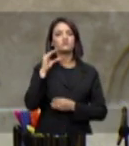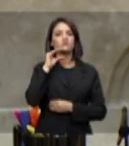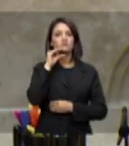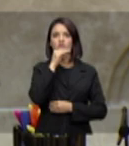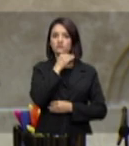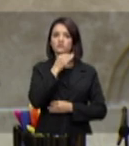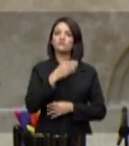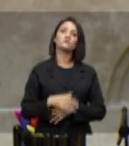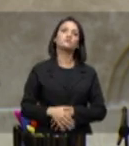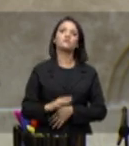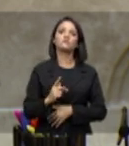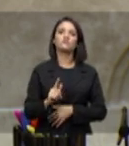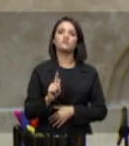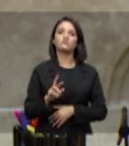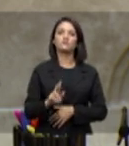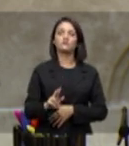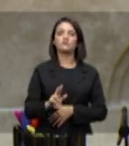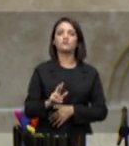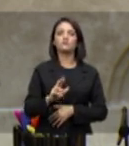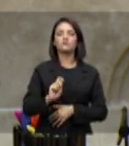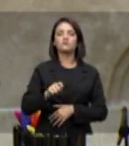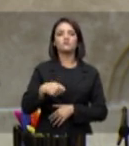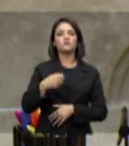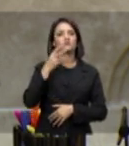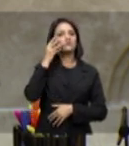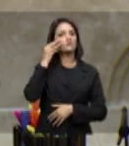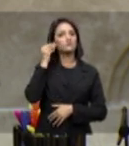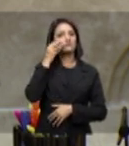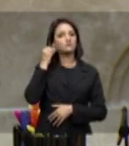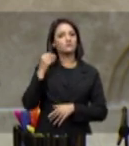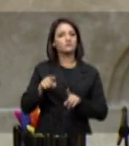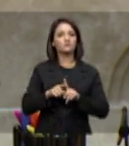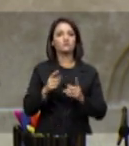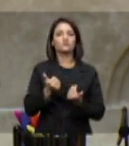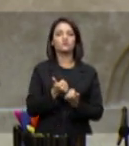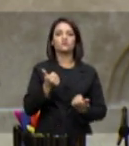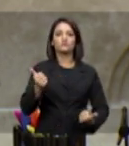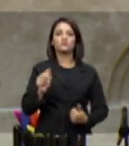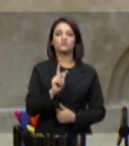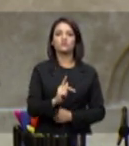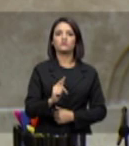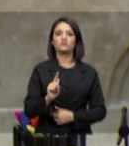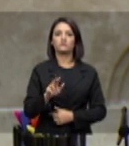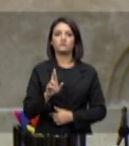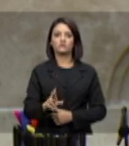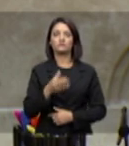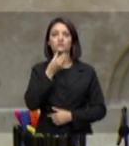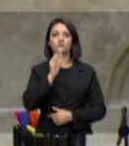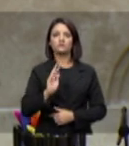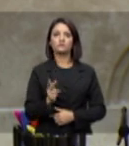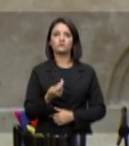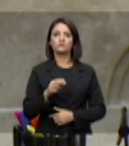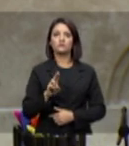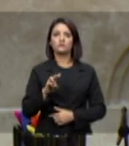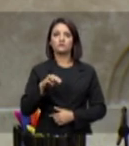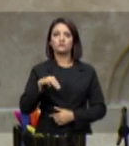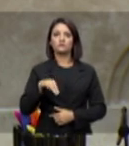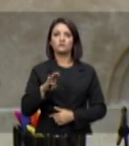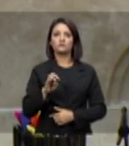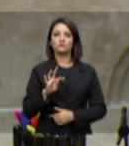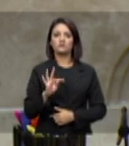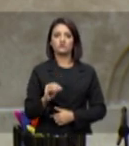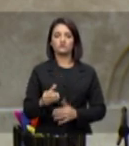mello procurador-geral da república doutor antónio augusto brandão de aras e vice-procurador-geral da república doutor humberto jacques de medeiros